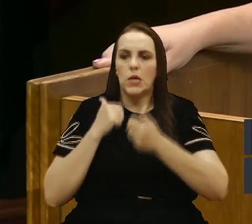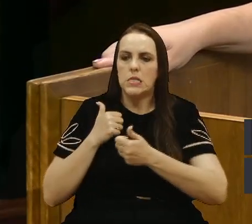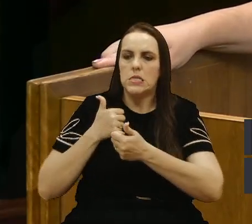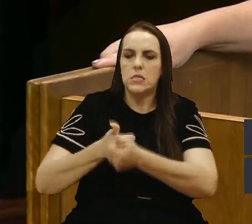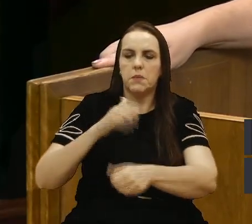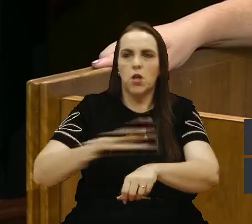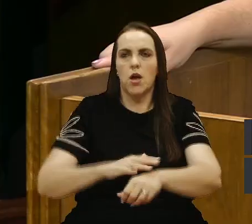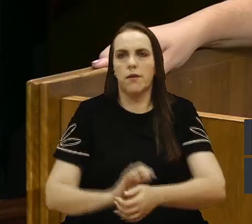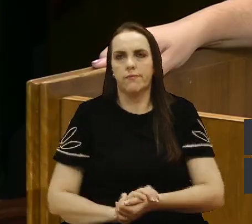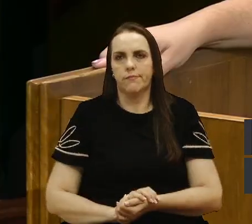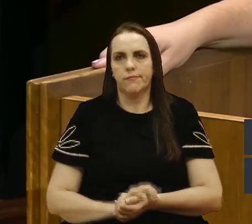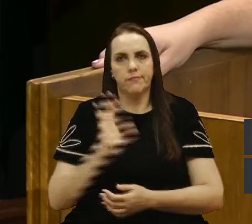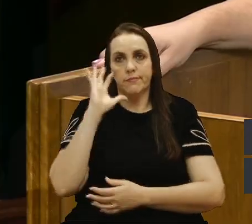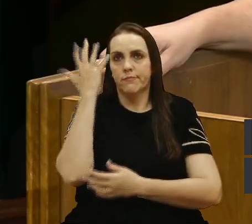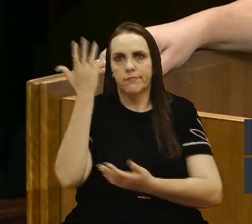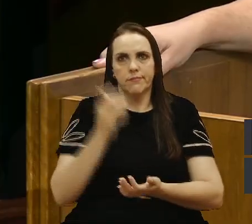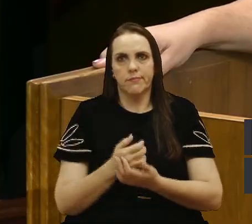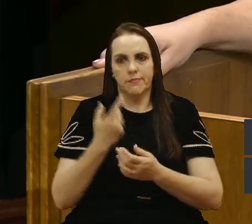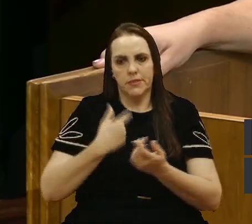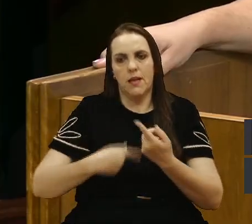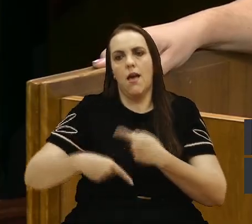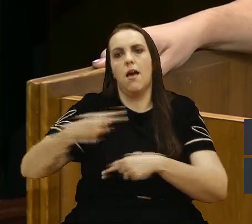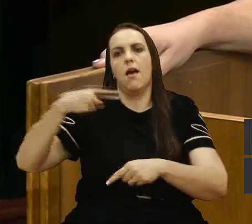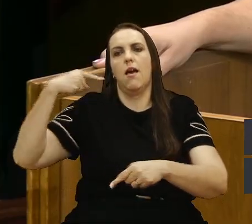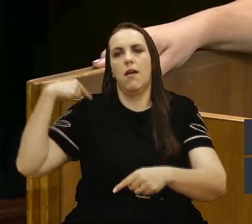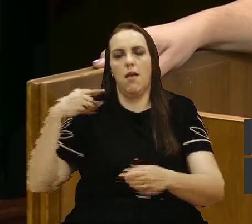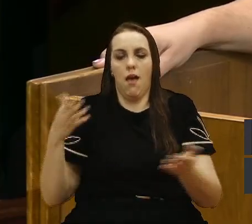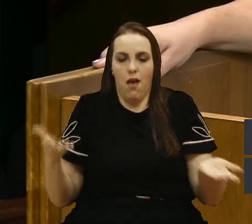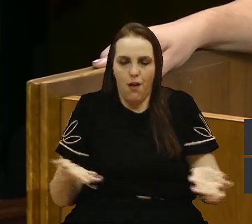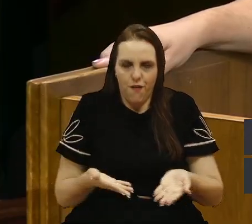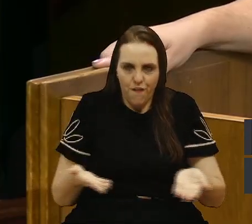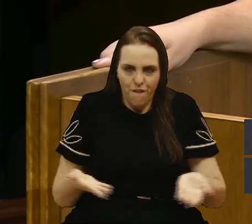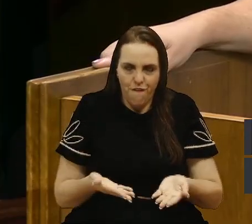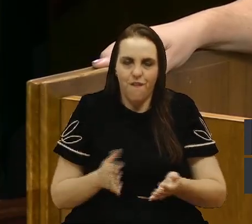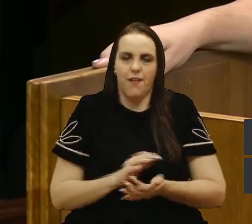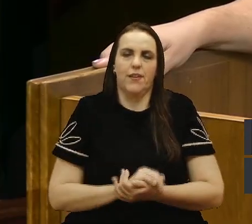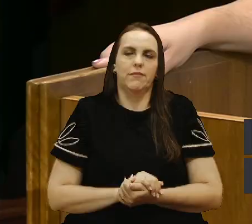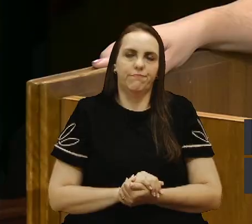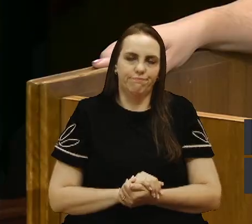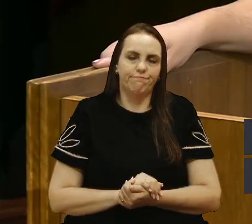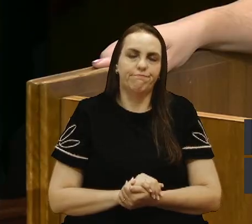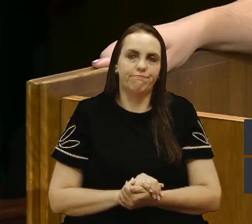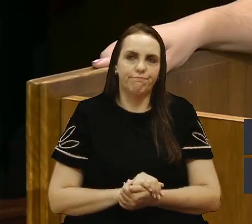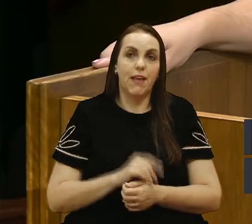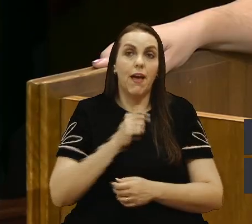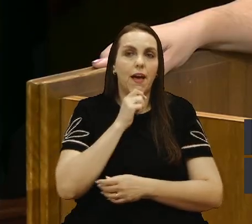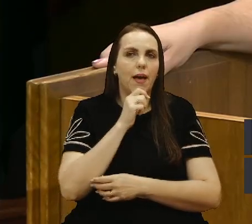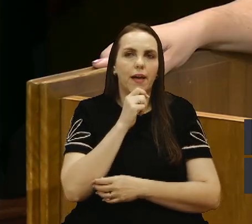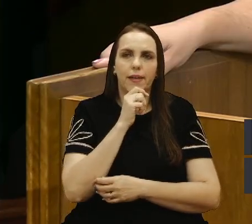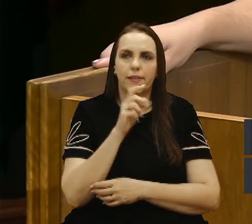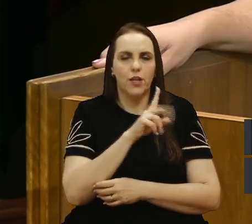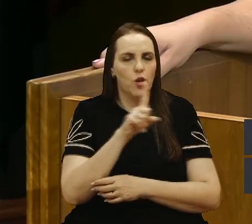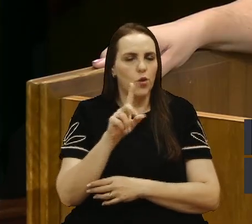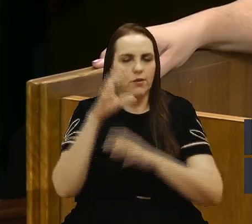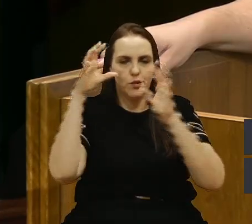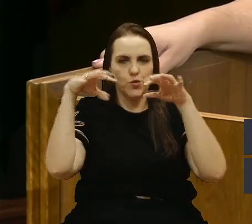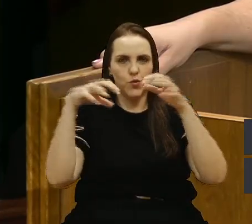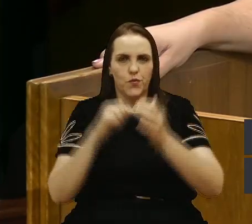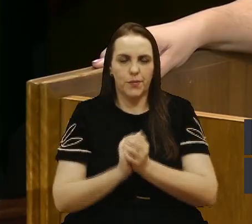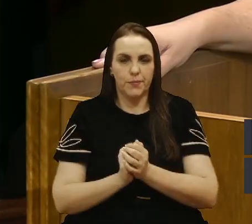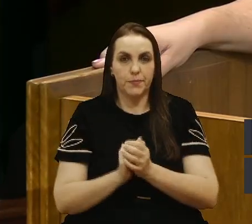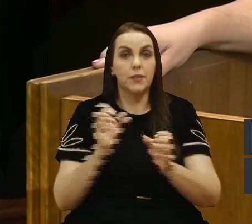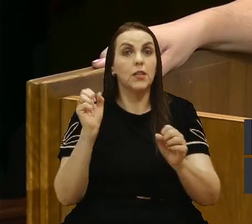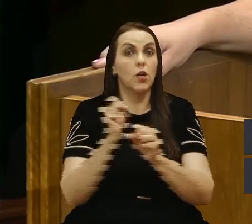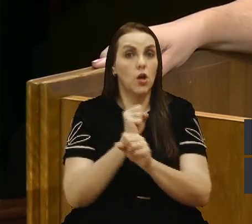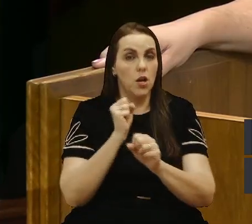for acontecer. A gente tem que se preocupar agora, neste momento, que a gente ainda não está com as chuvas, para que essas